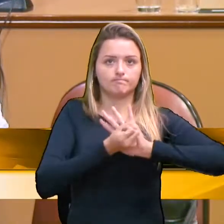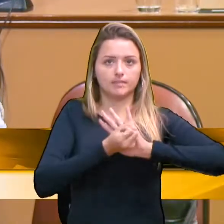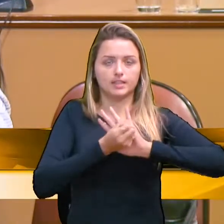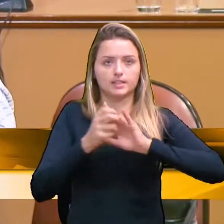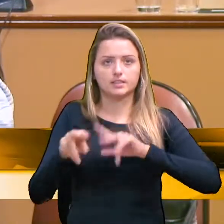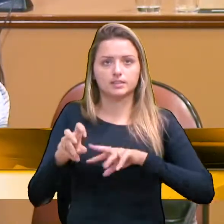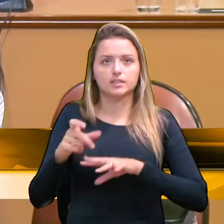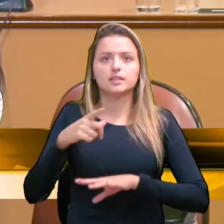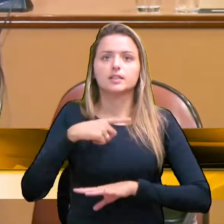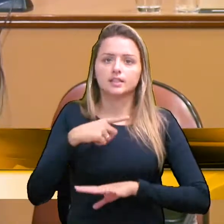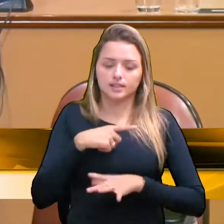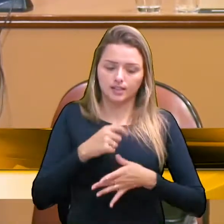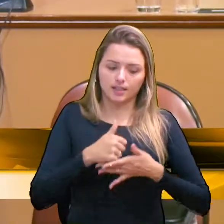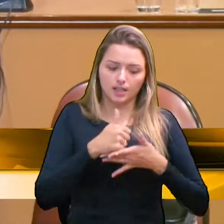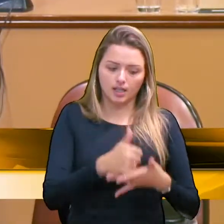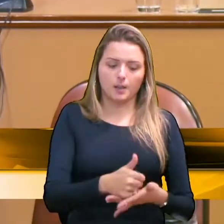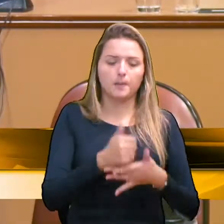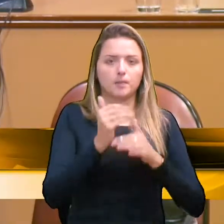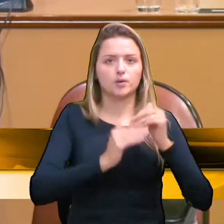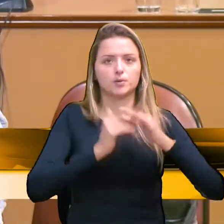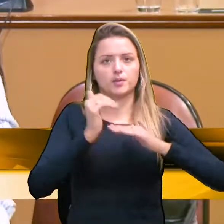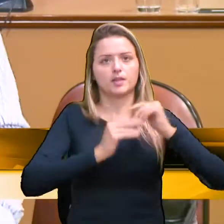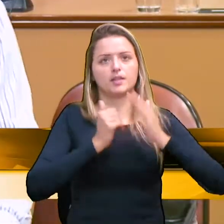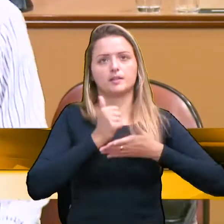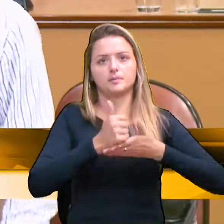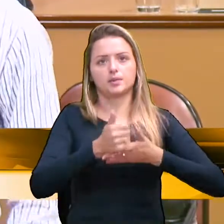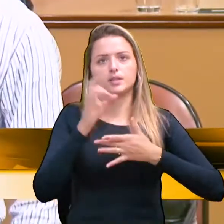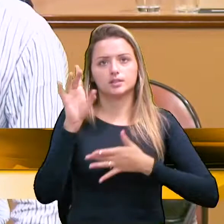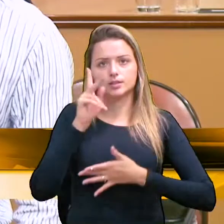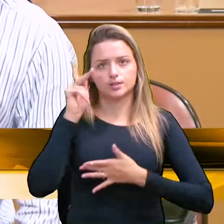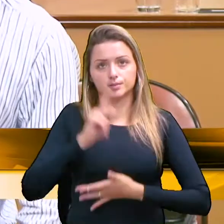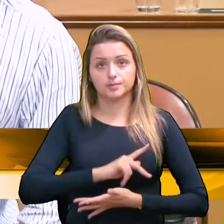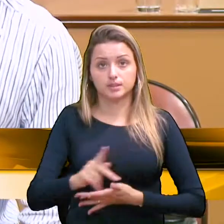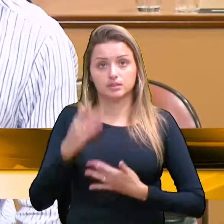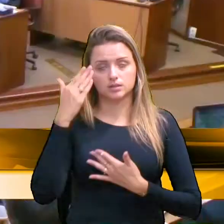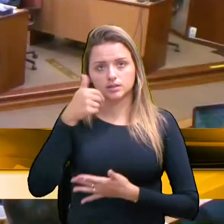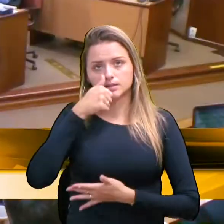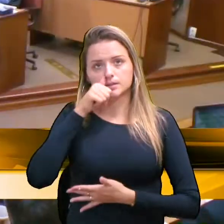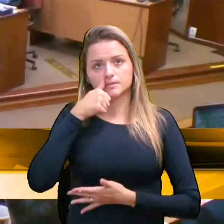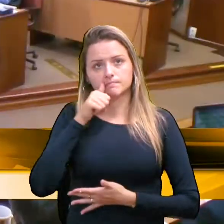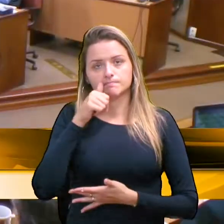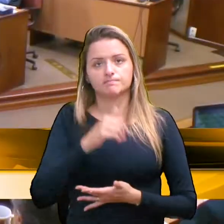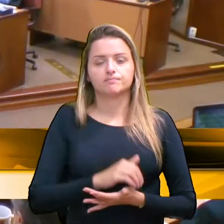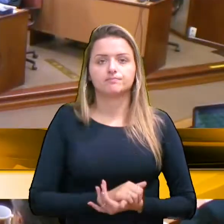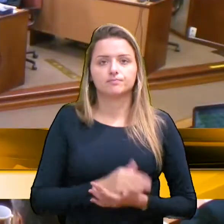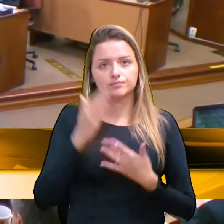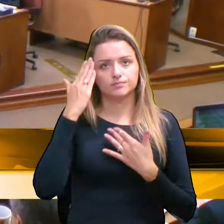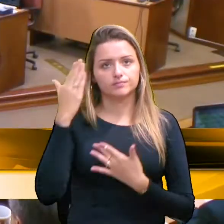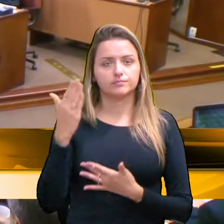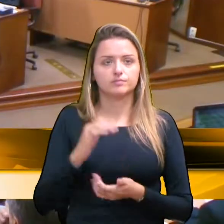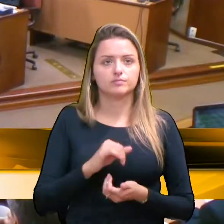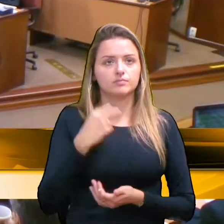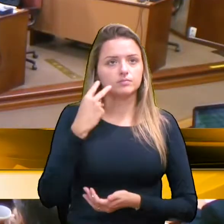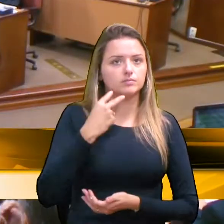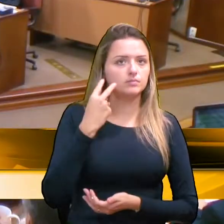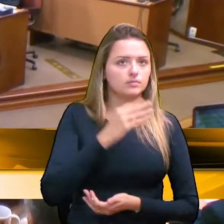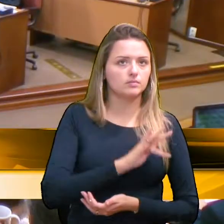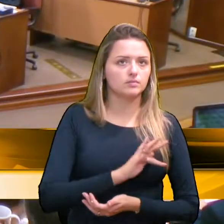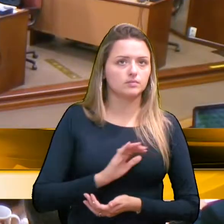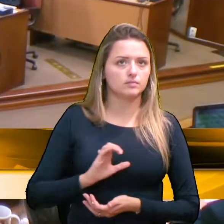se ofereça também alguma coisa construtiva. Era isso, senhor presidente. Vereadora Paula Iores. Agradece, abre mão. Vereador